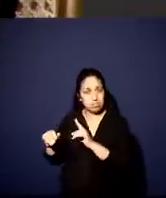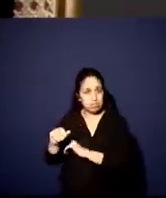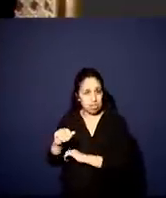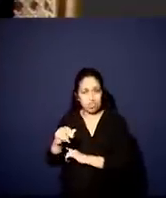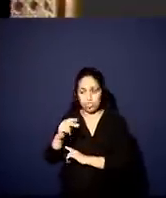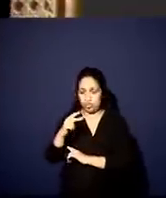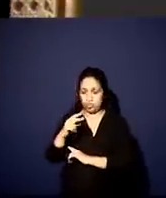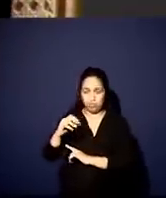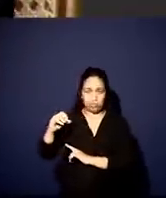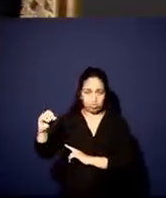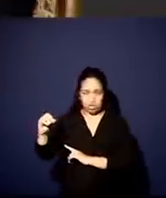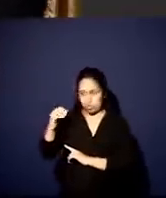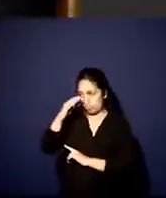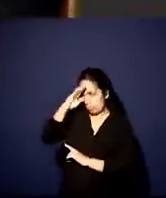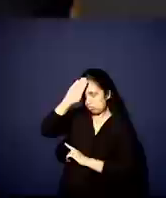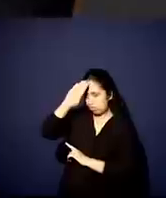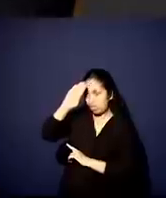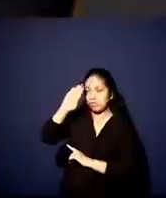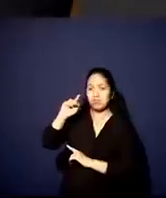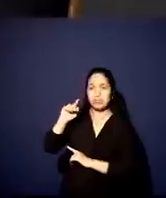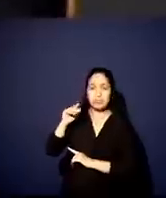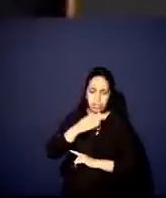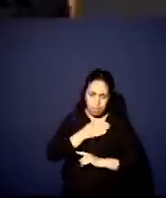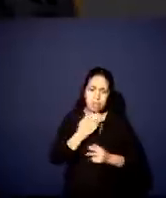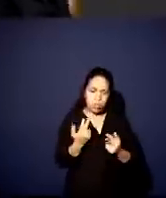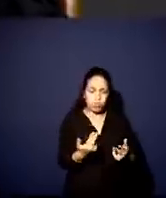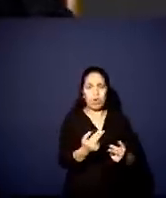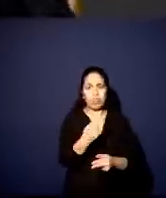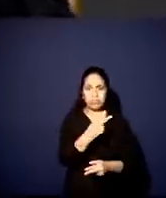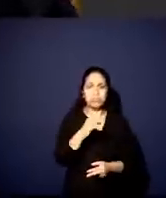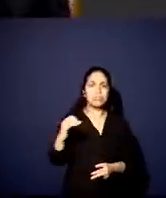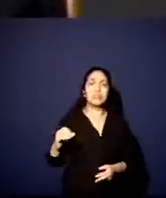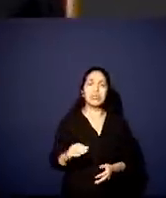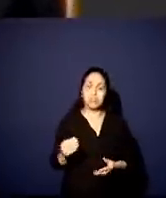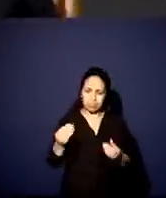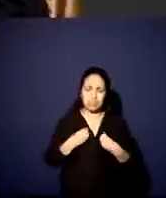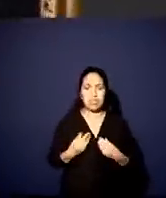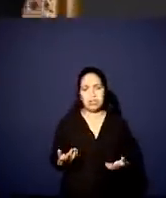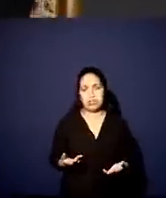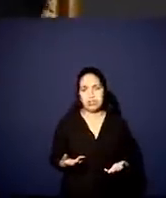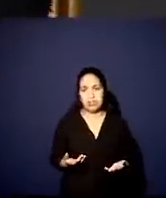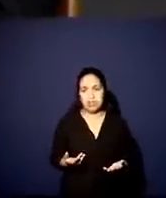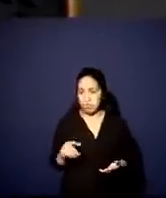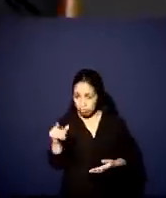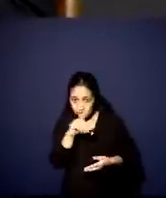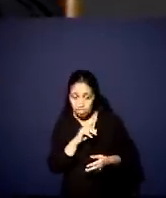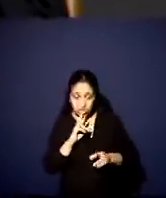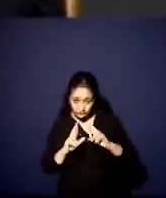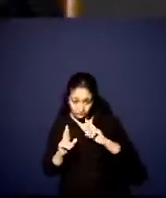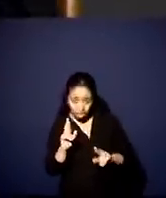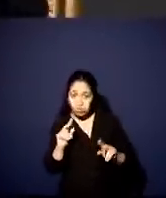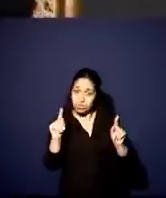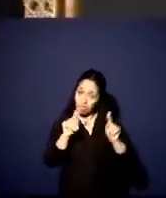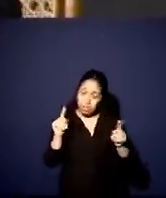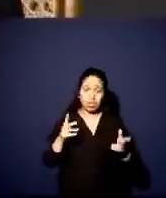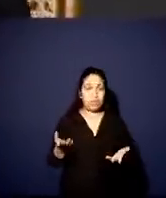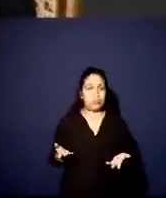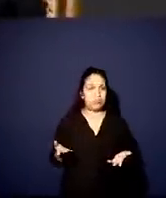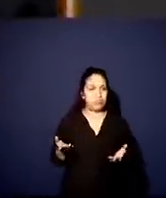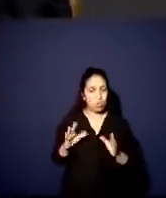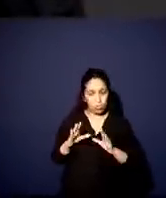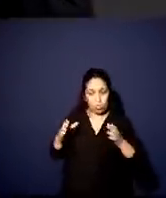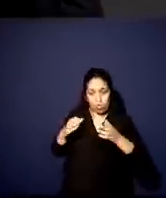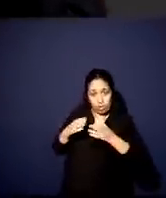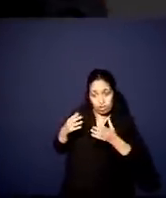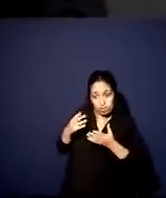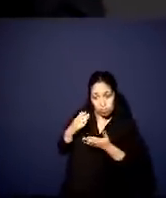200 para o Bolsonaro, vai dar 200 para mim. Ou seja, e depois não reclamem, vocês deram 200. O Congresso